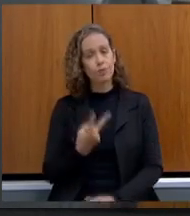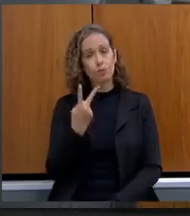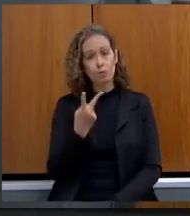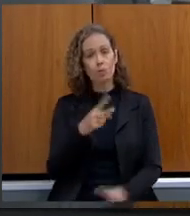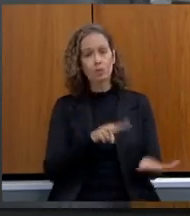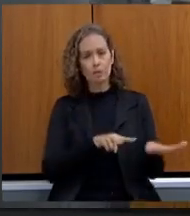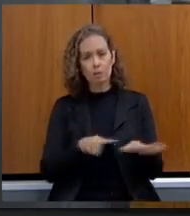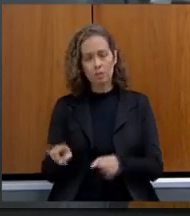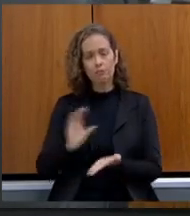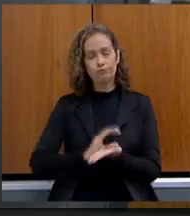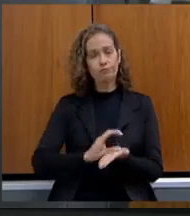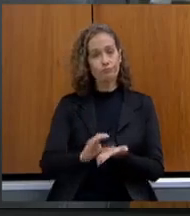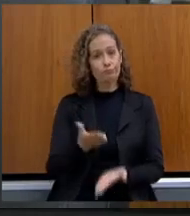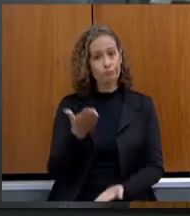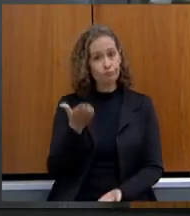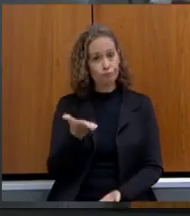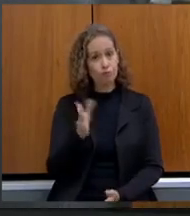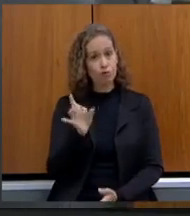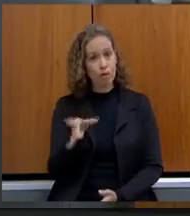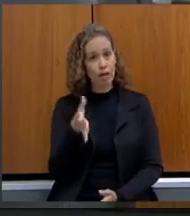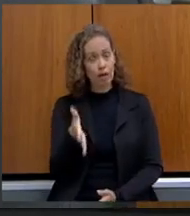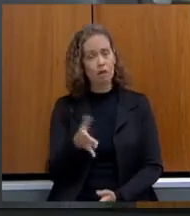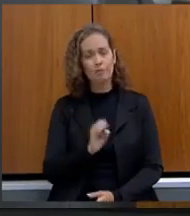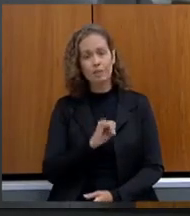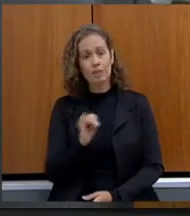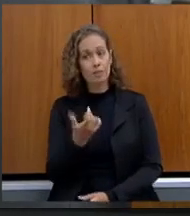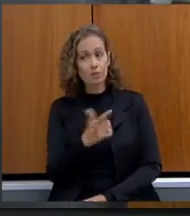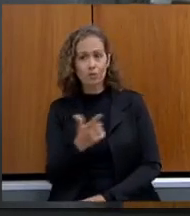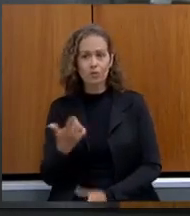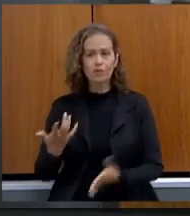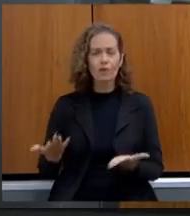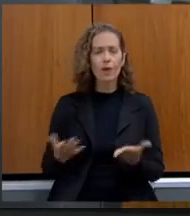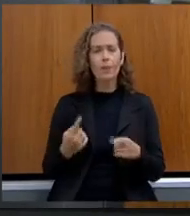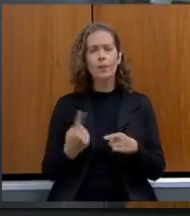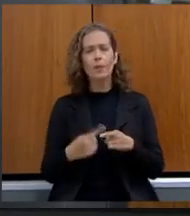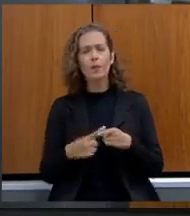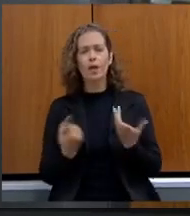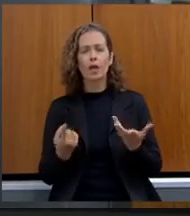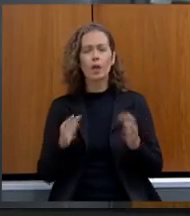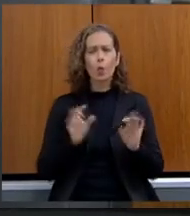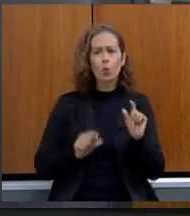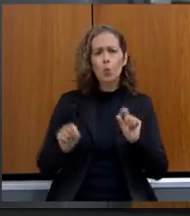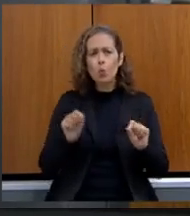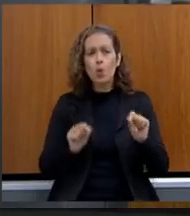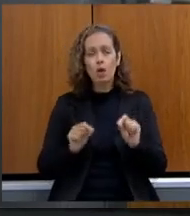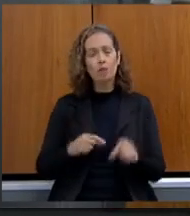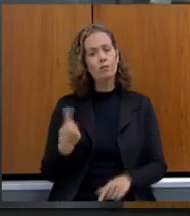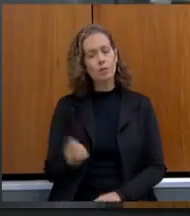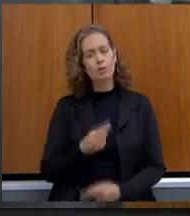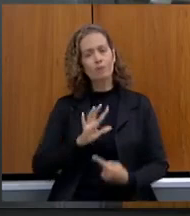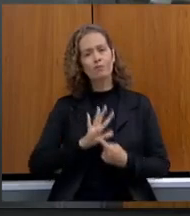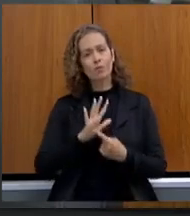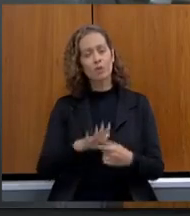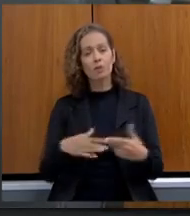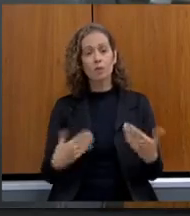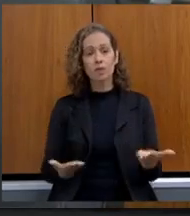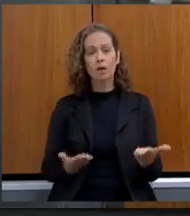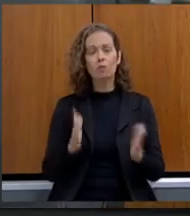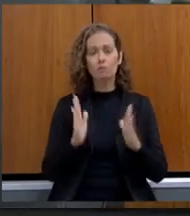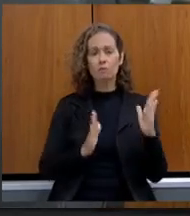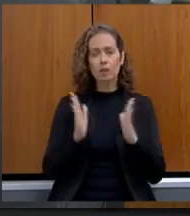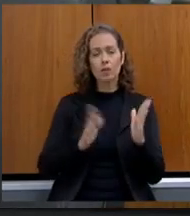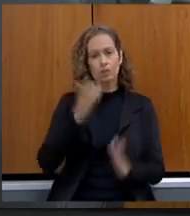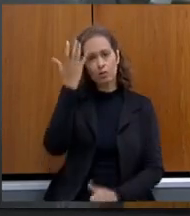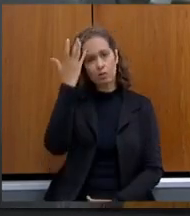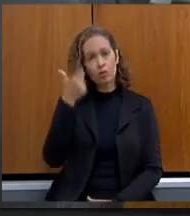recurso está lá se não estiver por algum motivo né fortuito a gente entra em contato ele sinaliza então no prazo de 15 dias